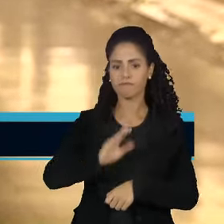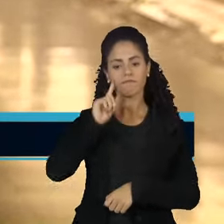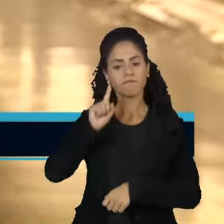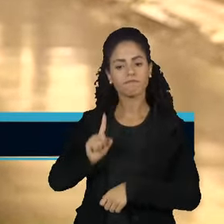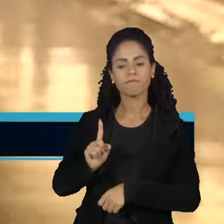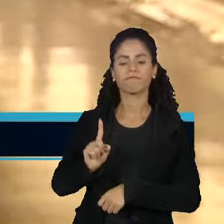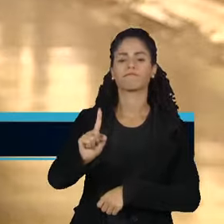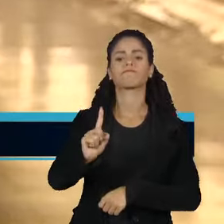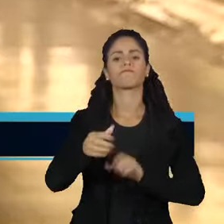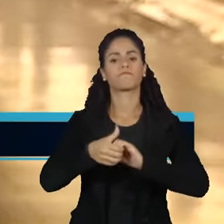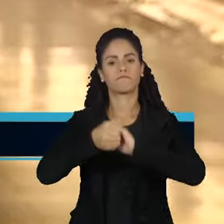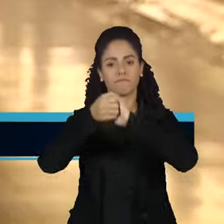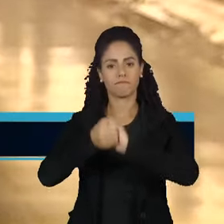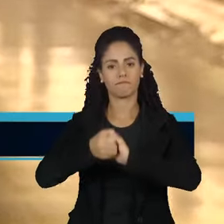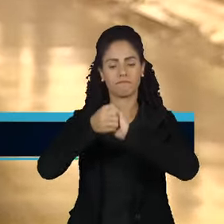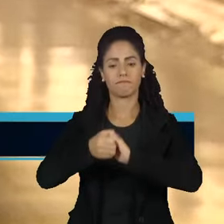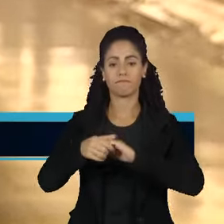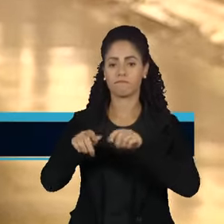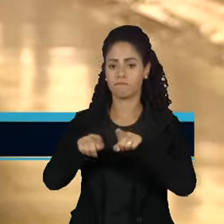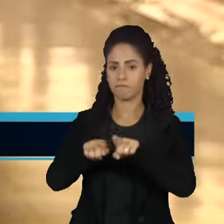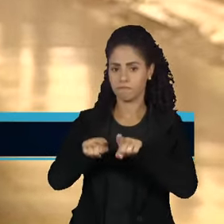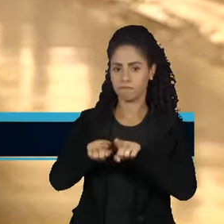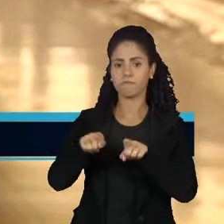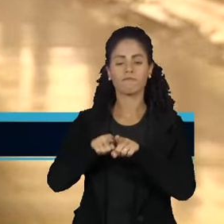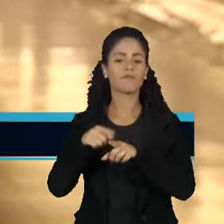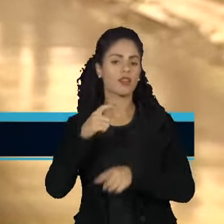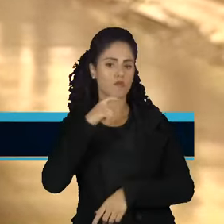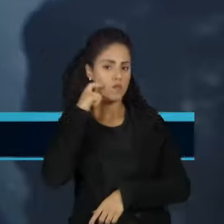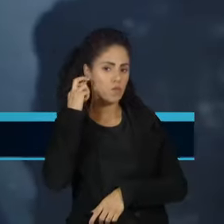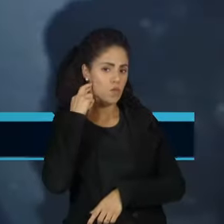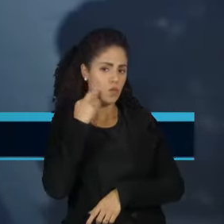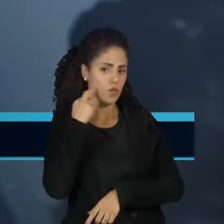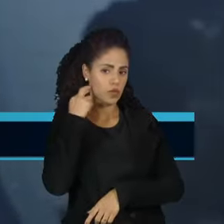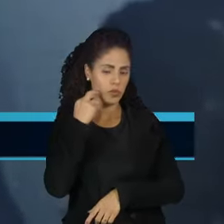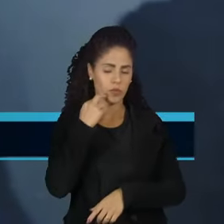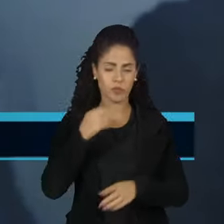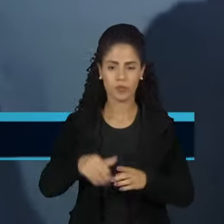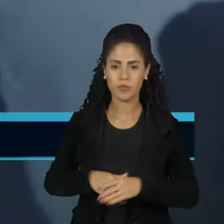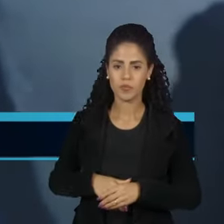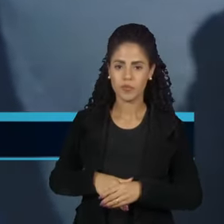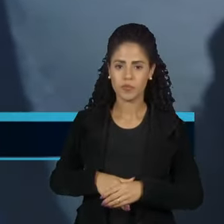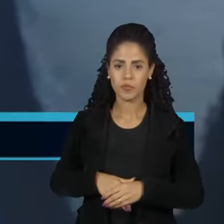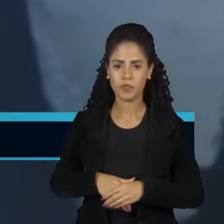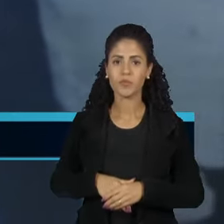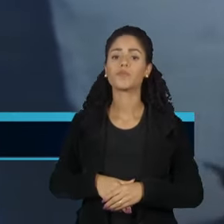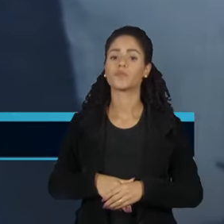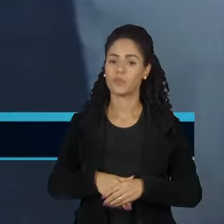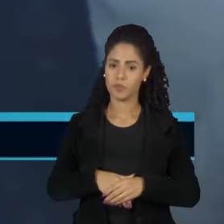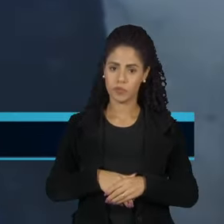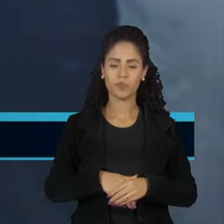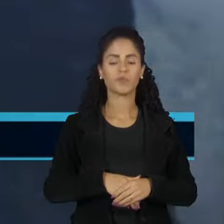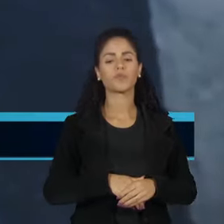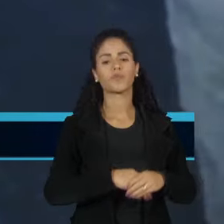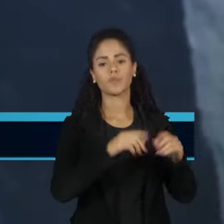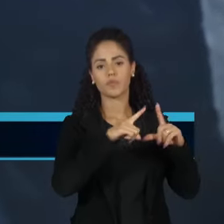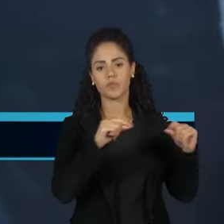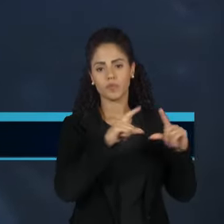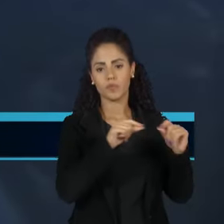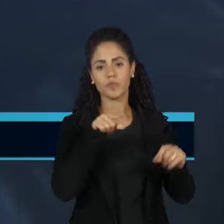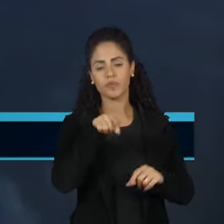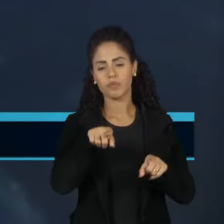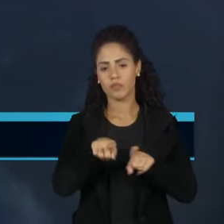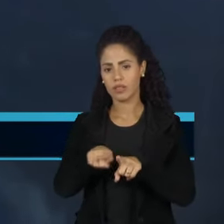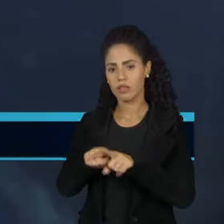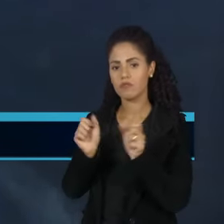encontrar com o presidente do Congresso Nacional, Rodrigo Pacheco. Ainda em Brasília, os presidentes Emmanuel Macron